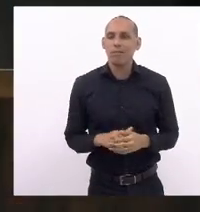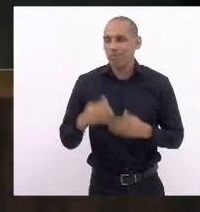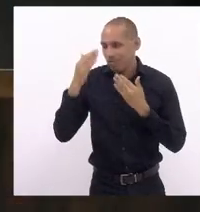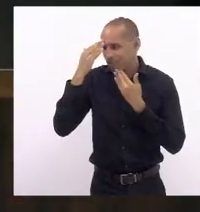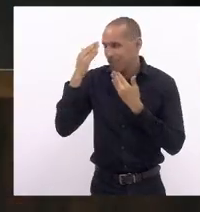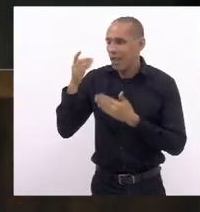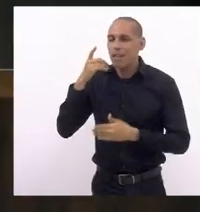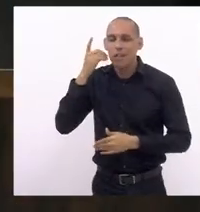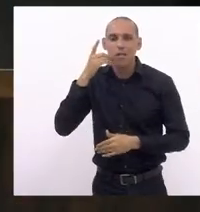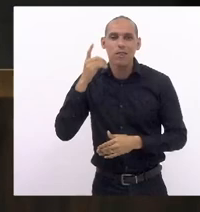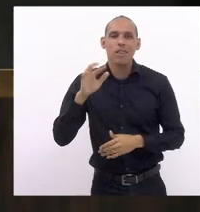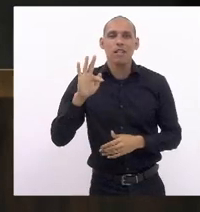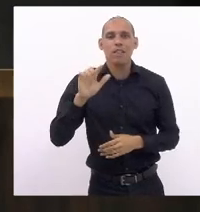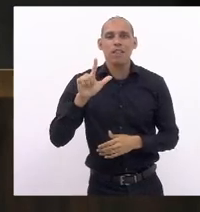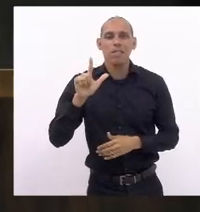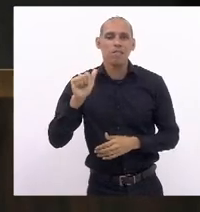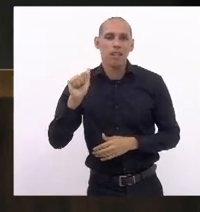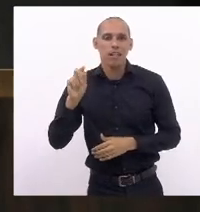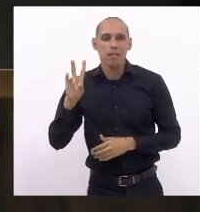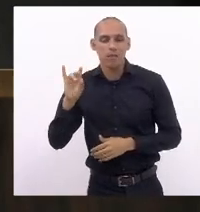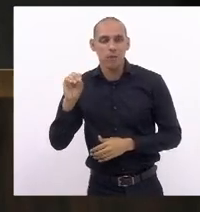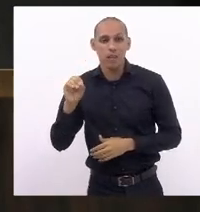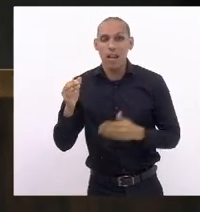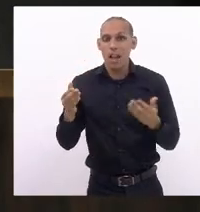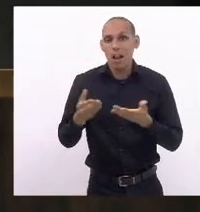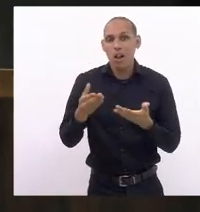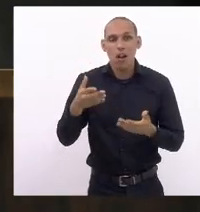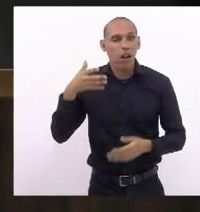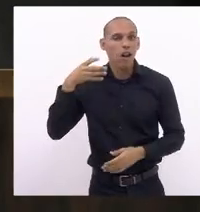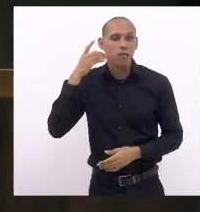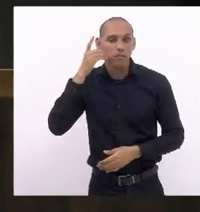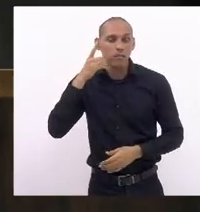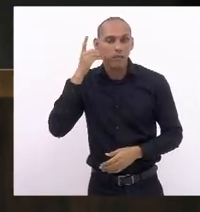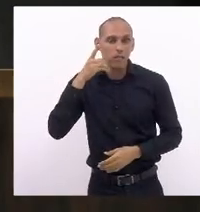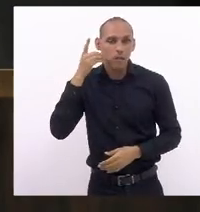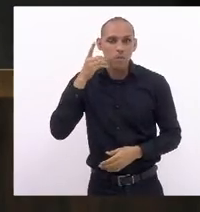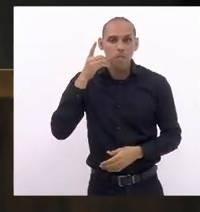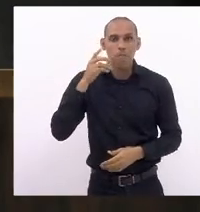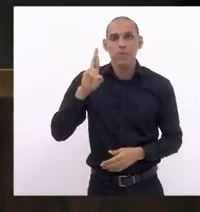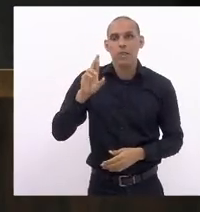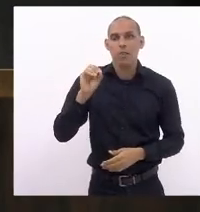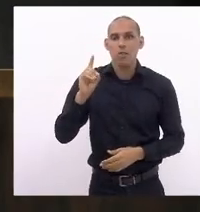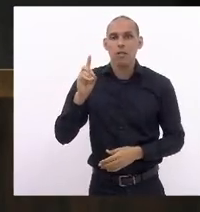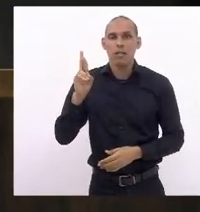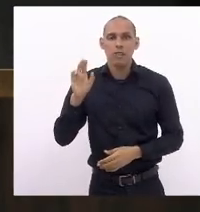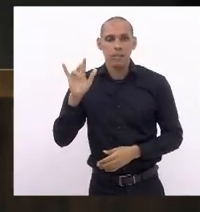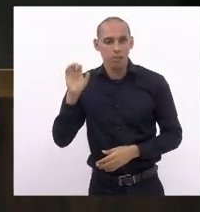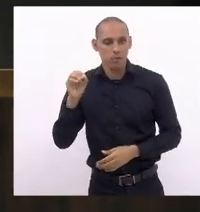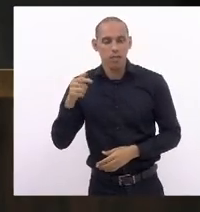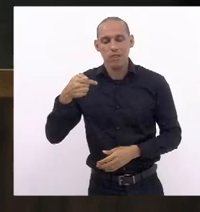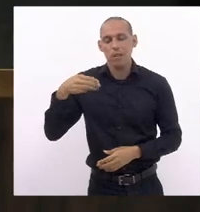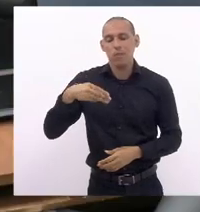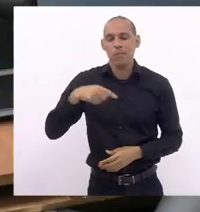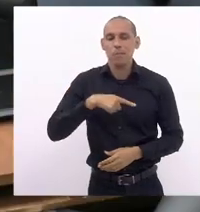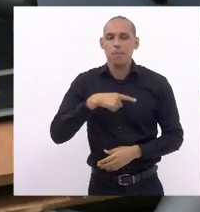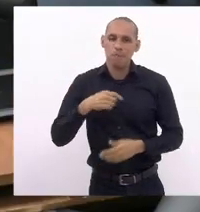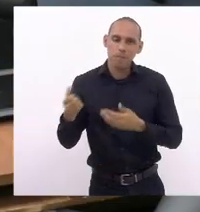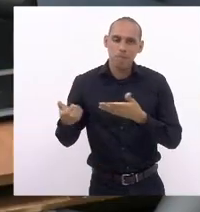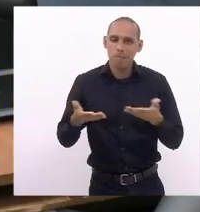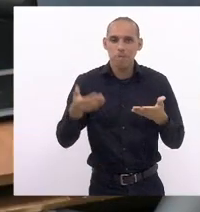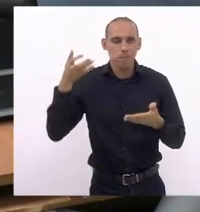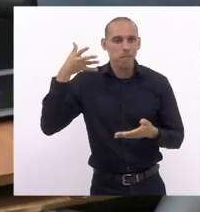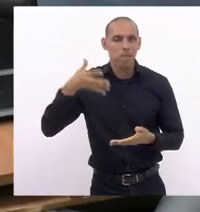Agradecendo ao deputado Flávio Serafini. O próximo agora do inscrito é o nobre deputado Rodrigo Amorim. Vossa Excelência tem 7 minutos.